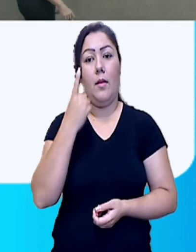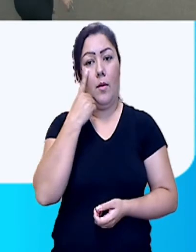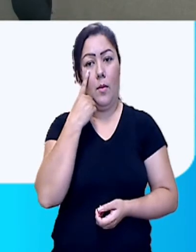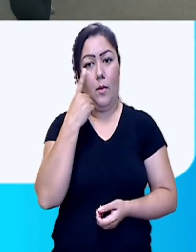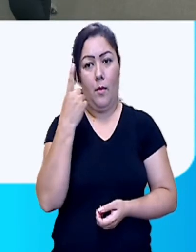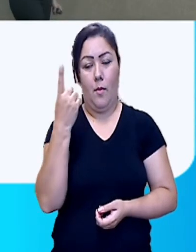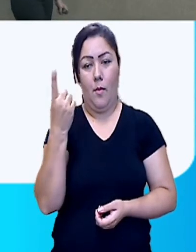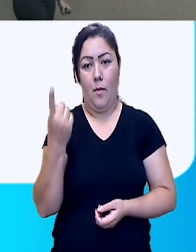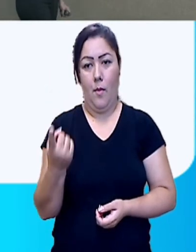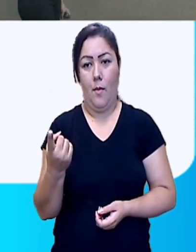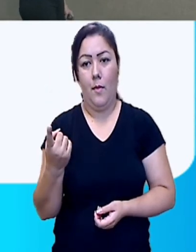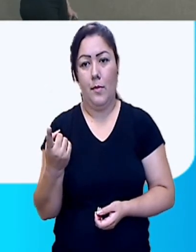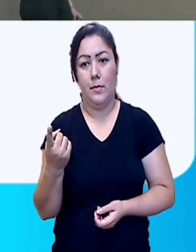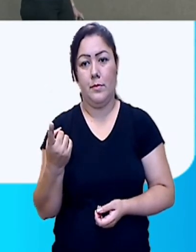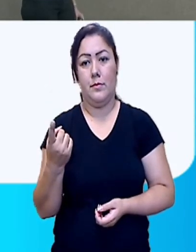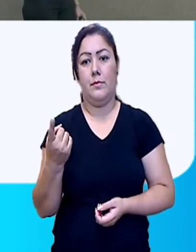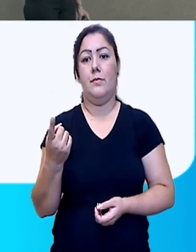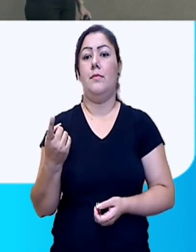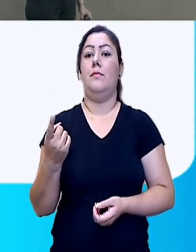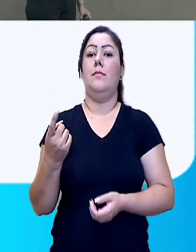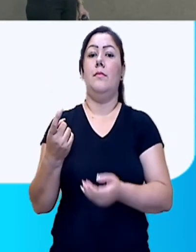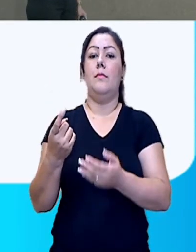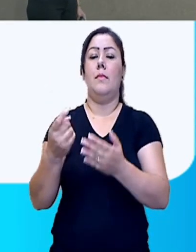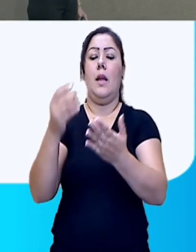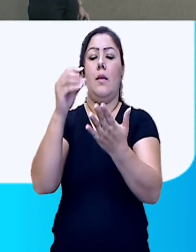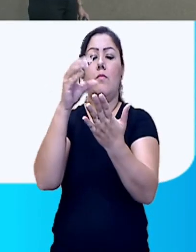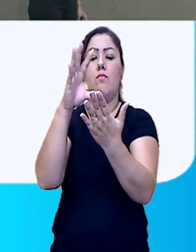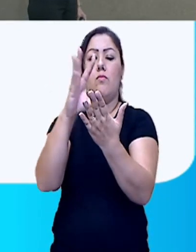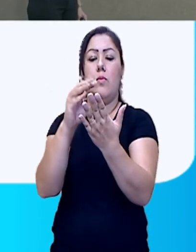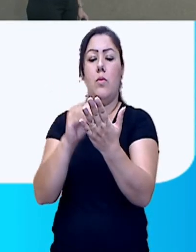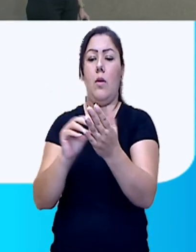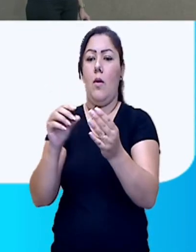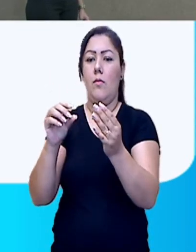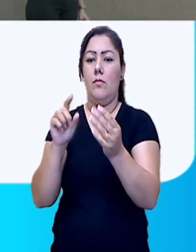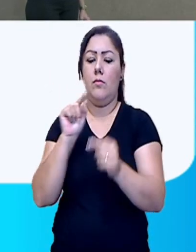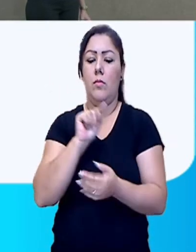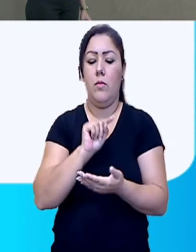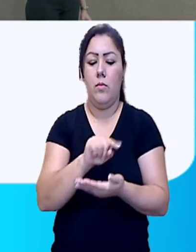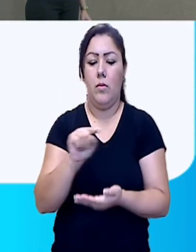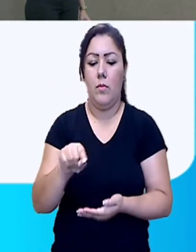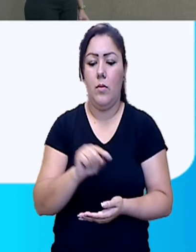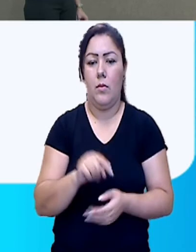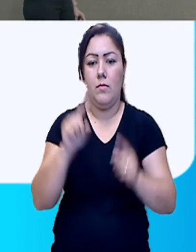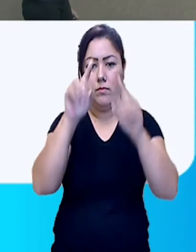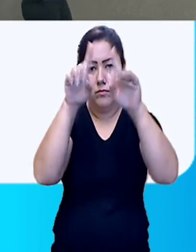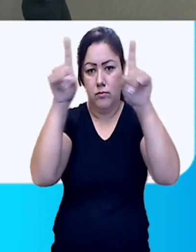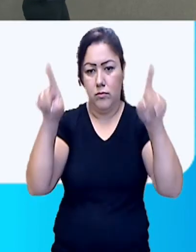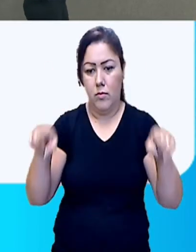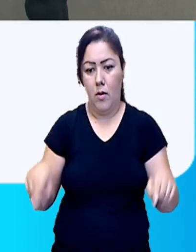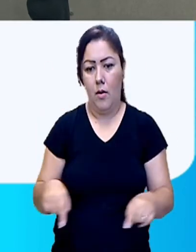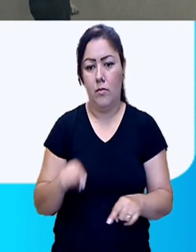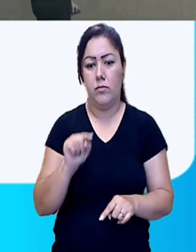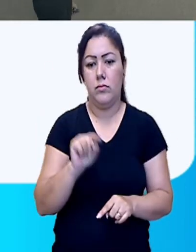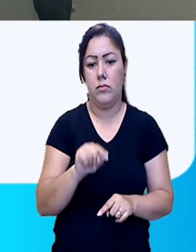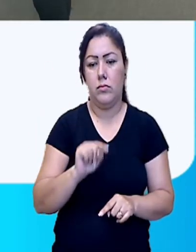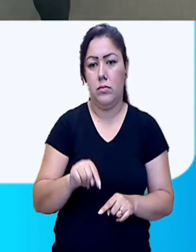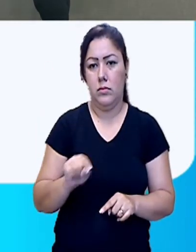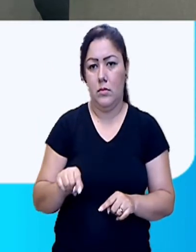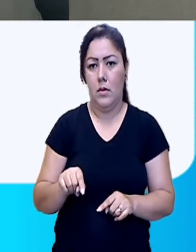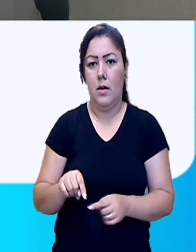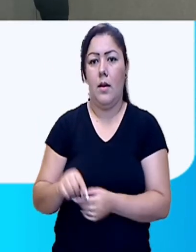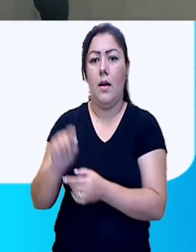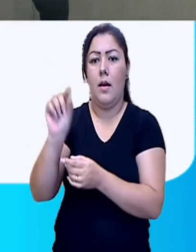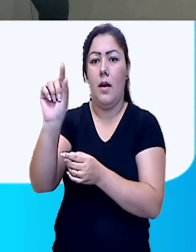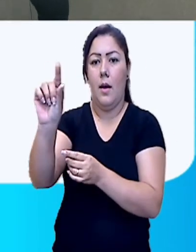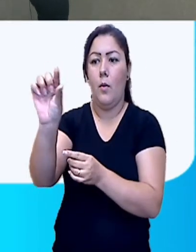Aqui, gente, eu tenho esse extrato, é muito interessante, que é do nosso dia a dia, né, é muito presente.